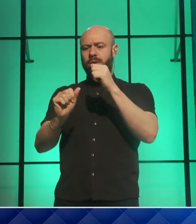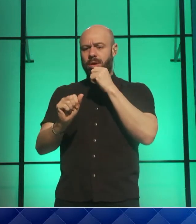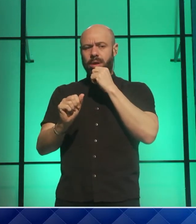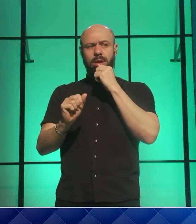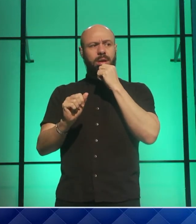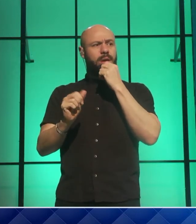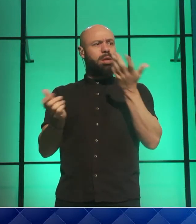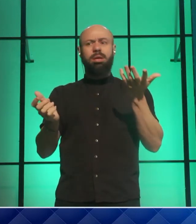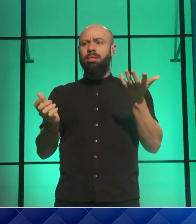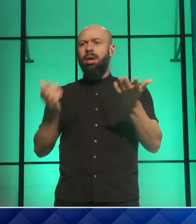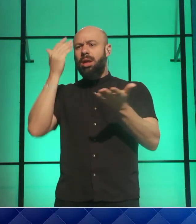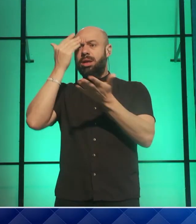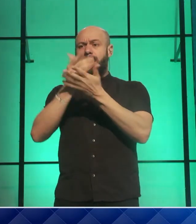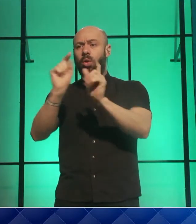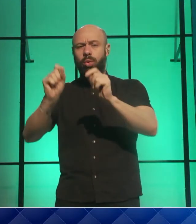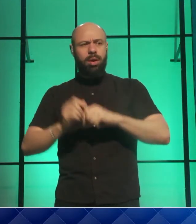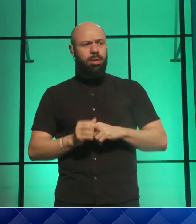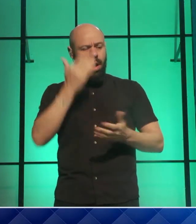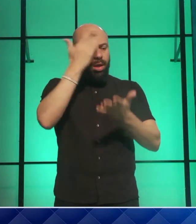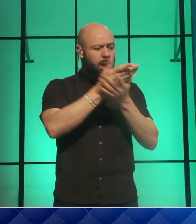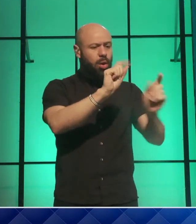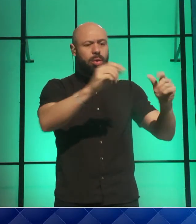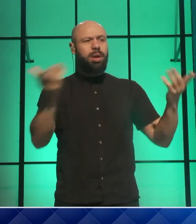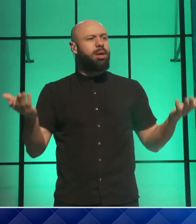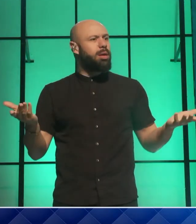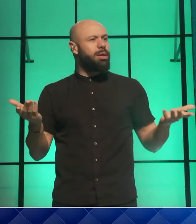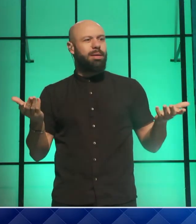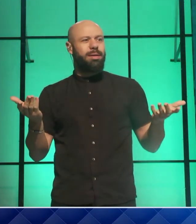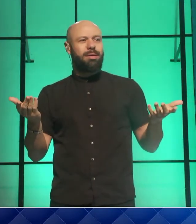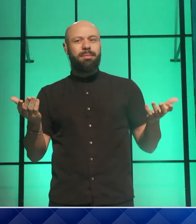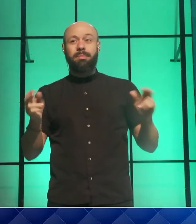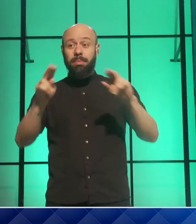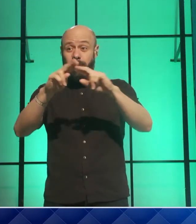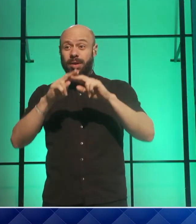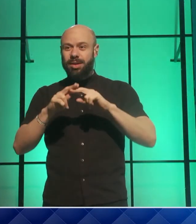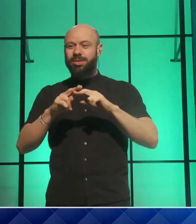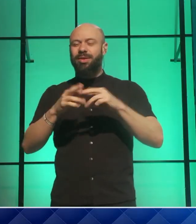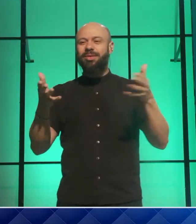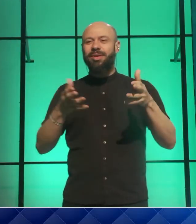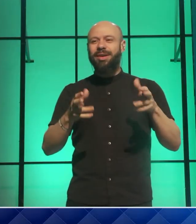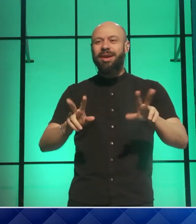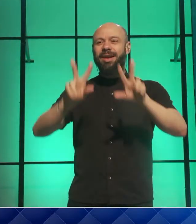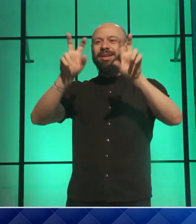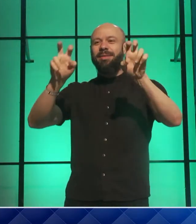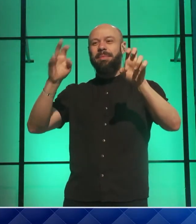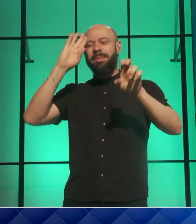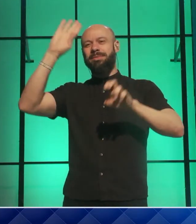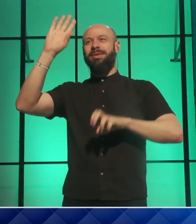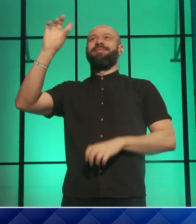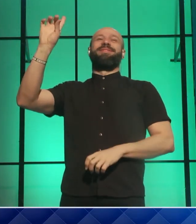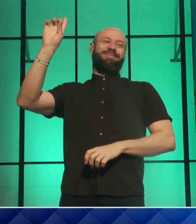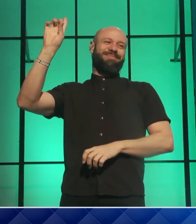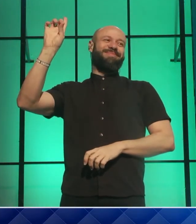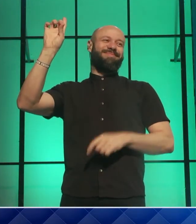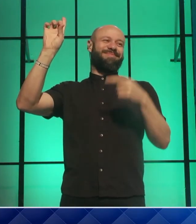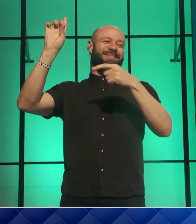Por isso nós estamos em uma série a respeito de Deus. Deus